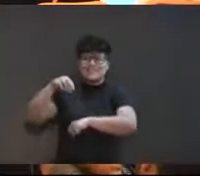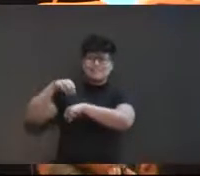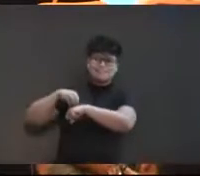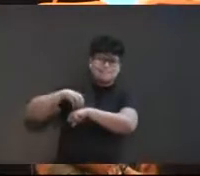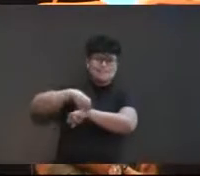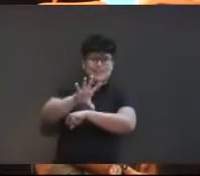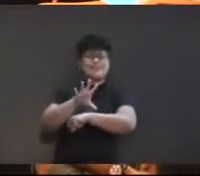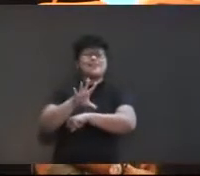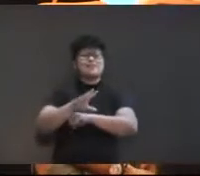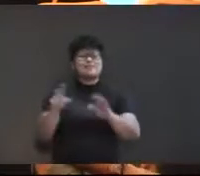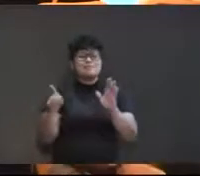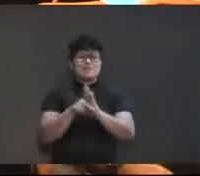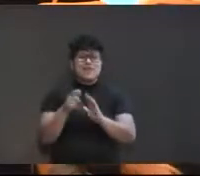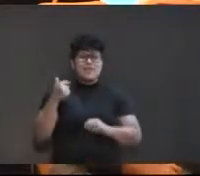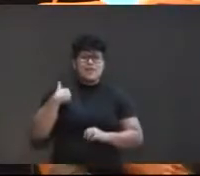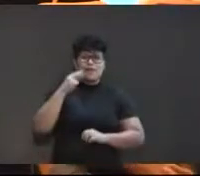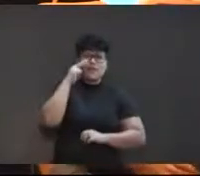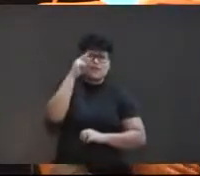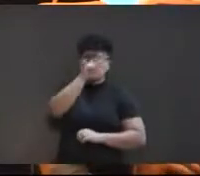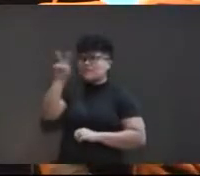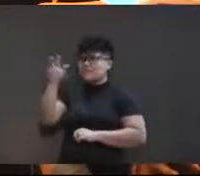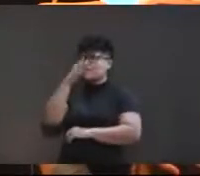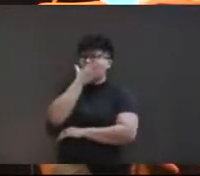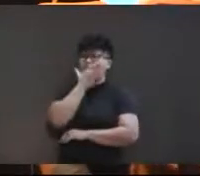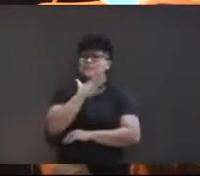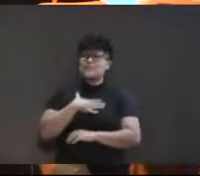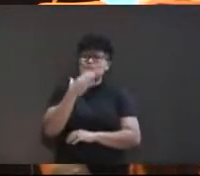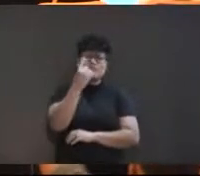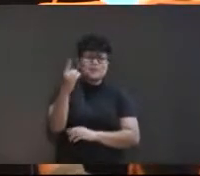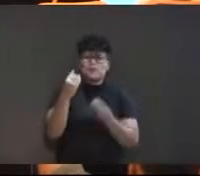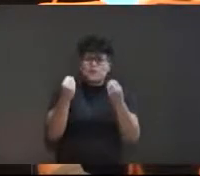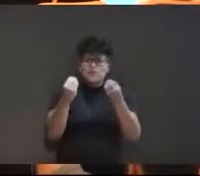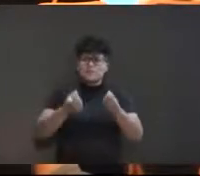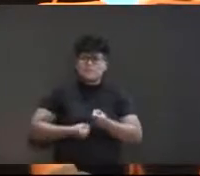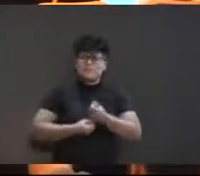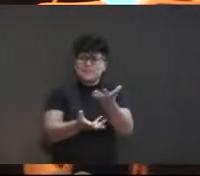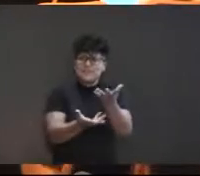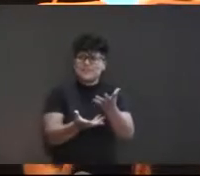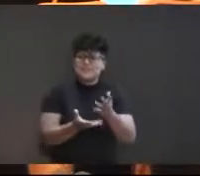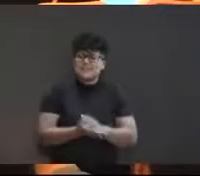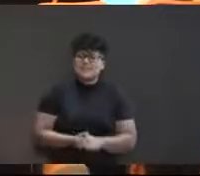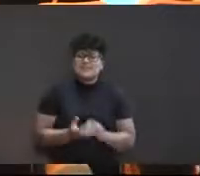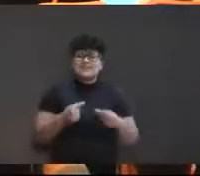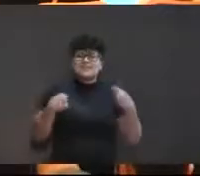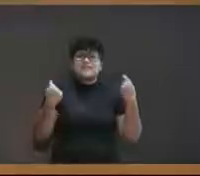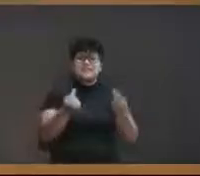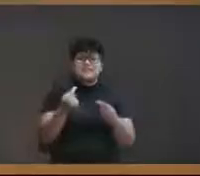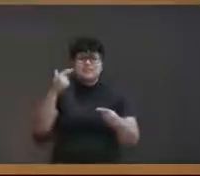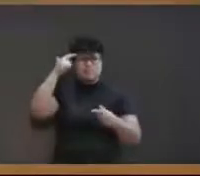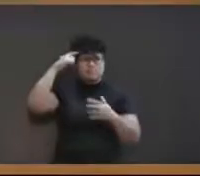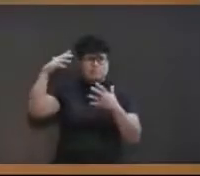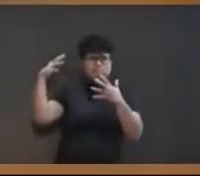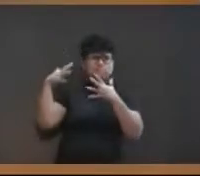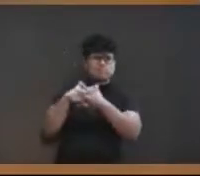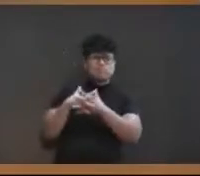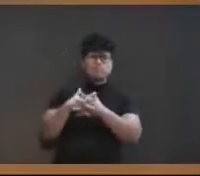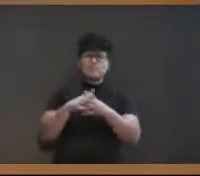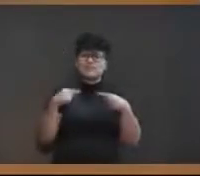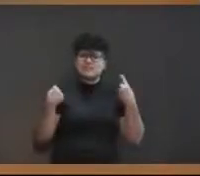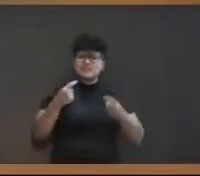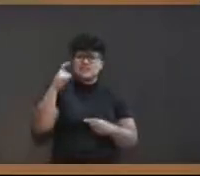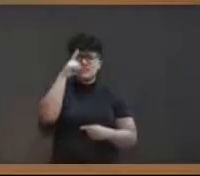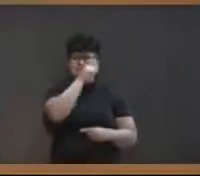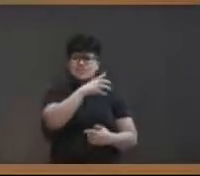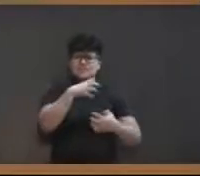sinceramente olhava para ele ficar pensando como é que ele vai expressar isso né que a gente Às vezes a gente dando aula nem que